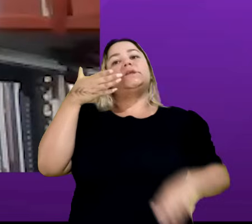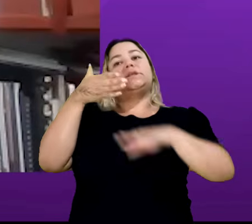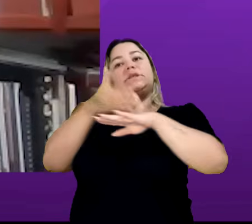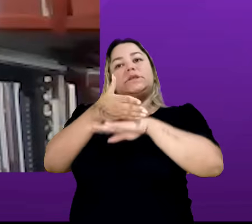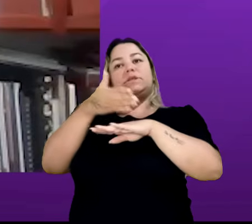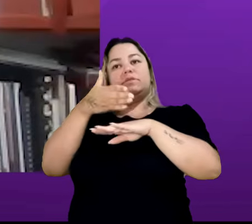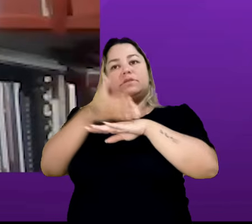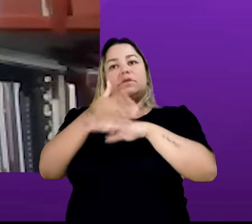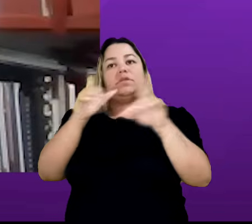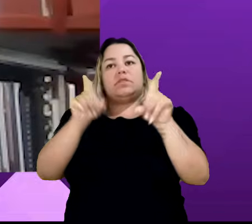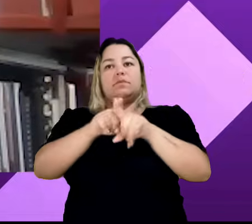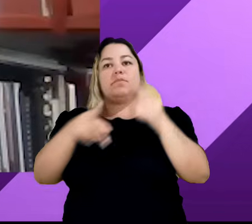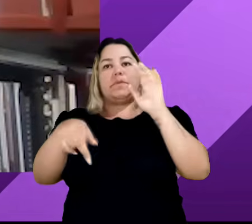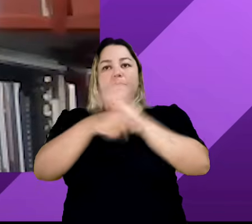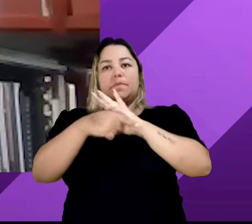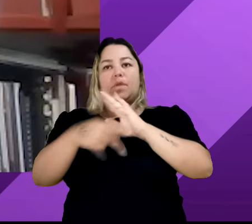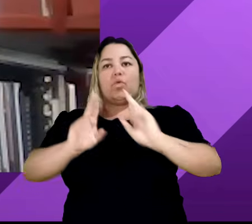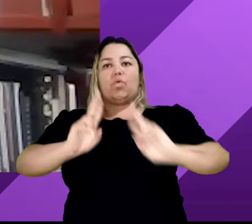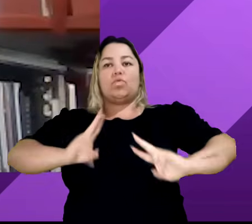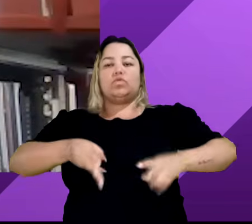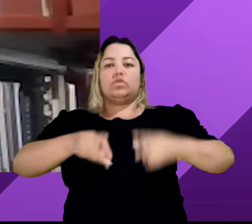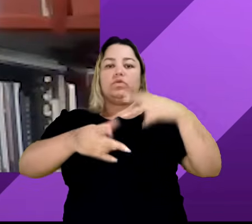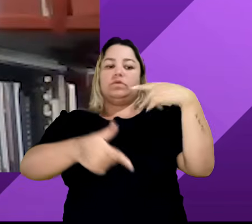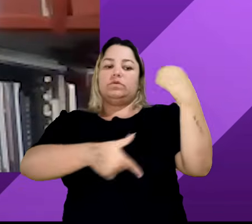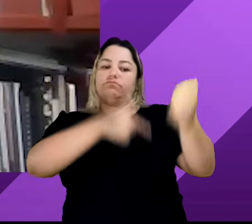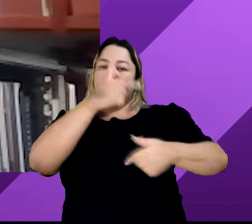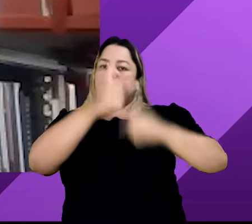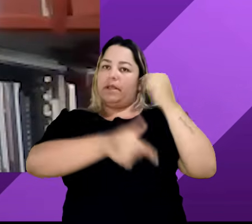daí segue sua carreira. Isso é uma